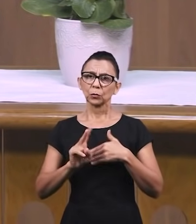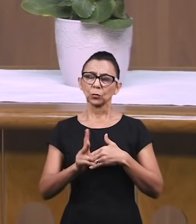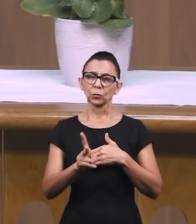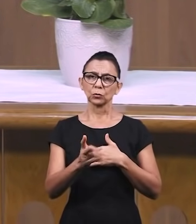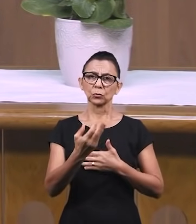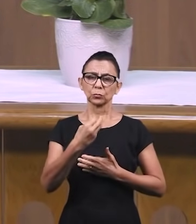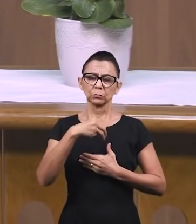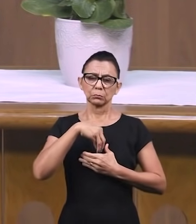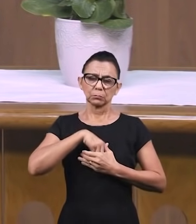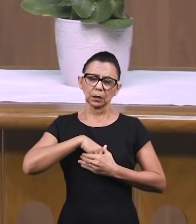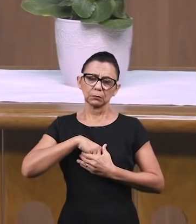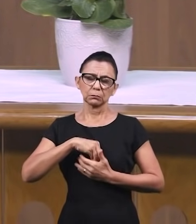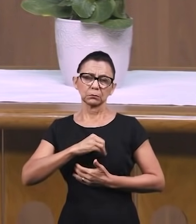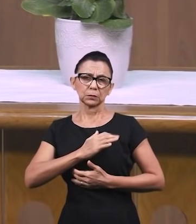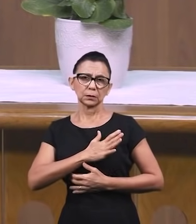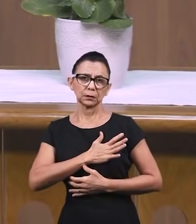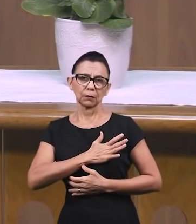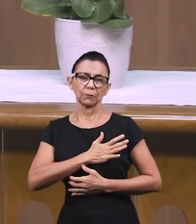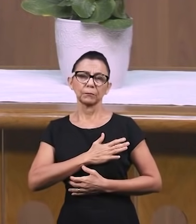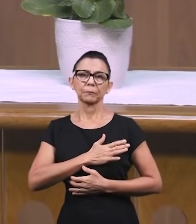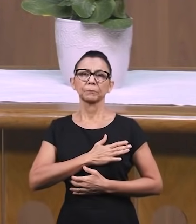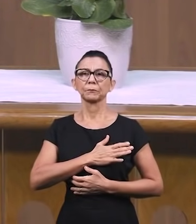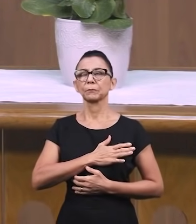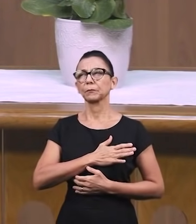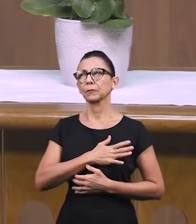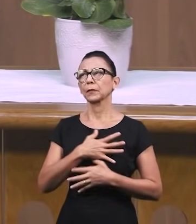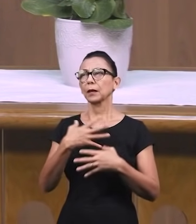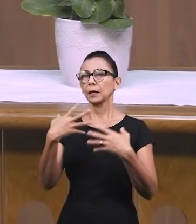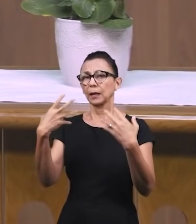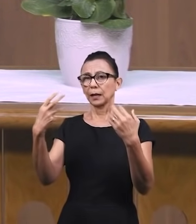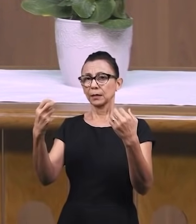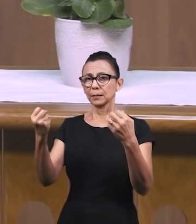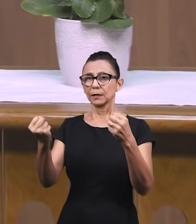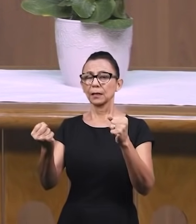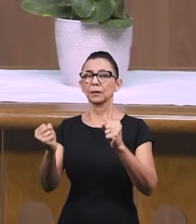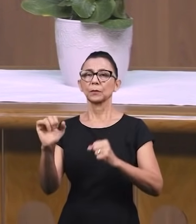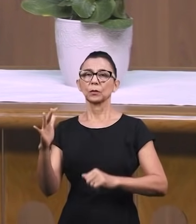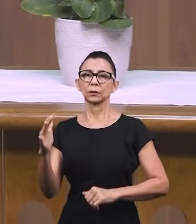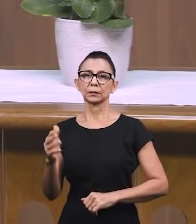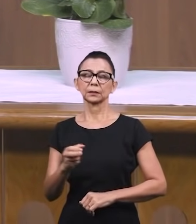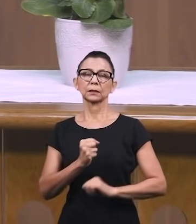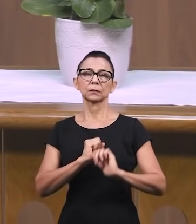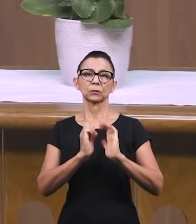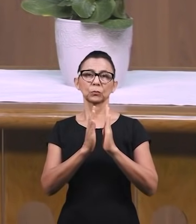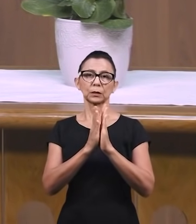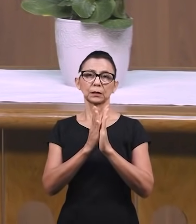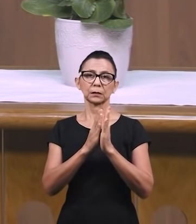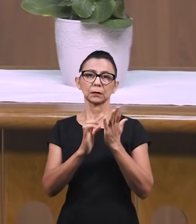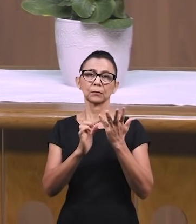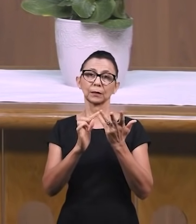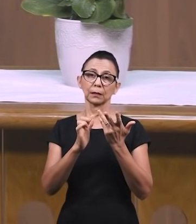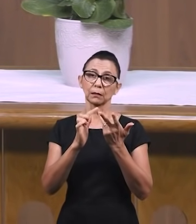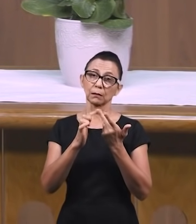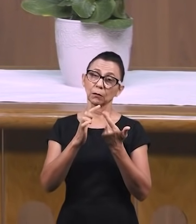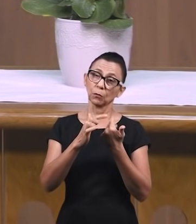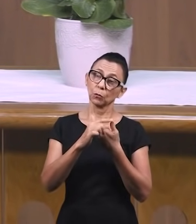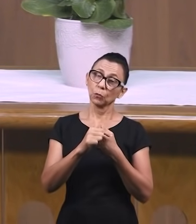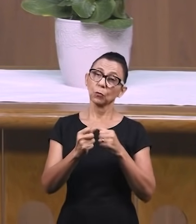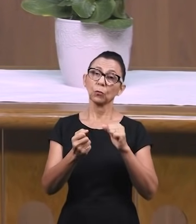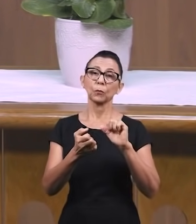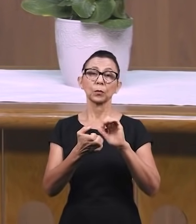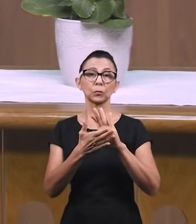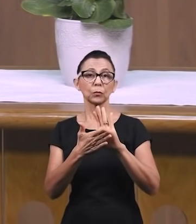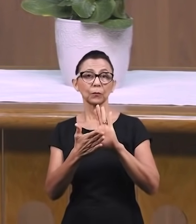seja preservada na nossa vida e no nosso coração. Senhor, recebe no Teu altar a nossa adoração, as orações feitas, o